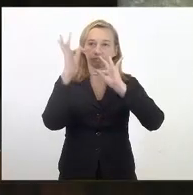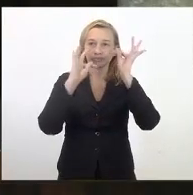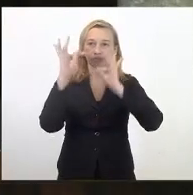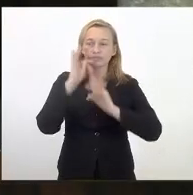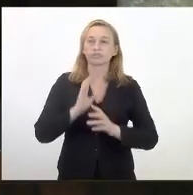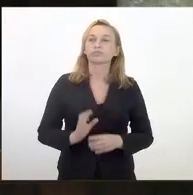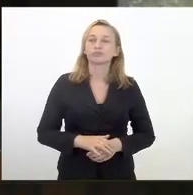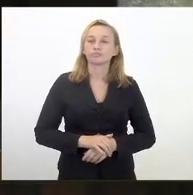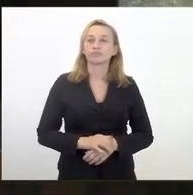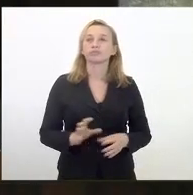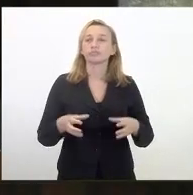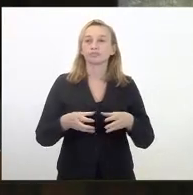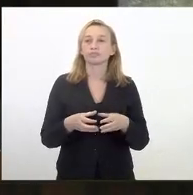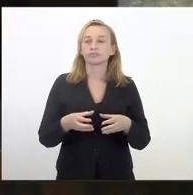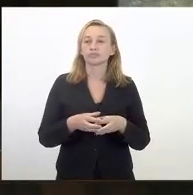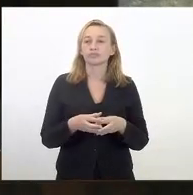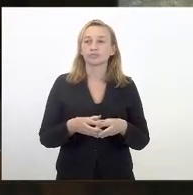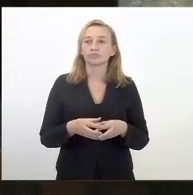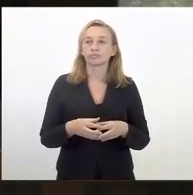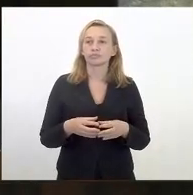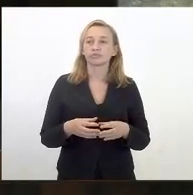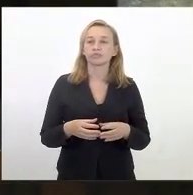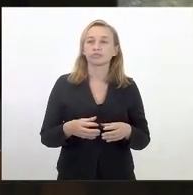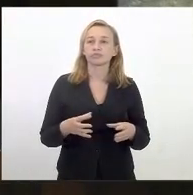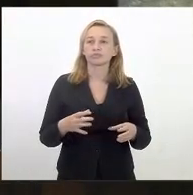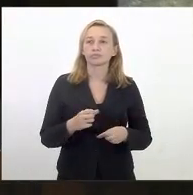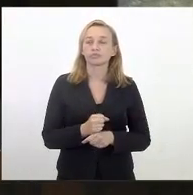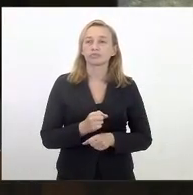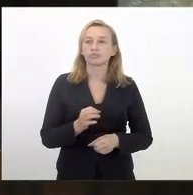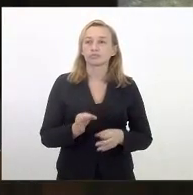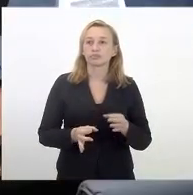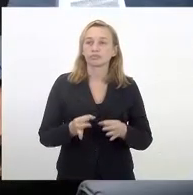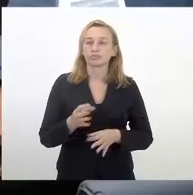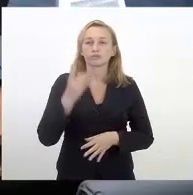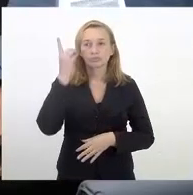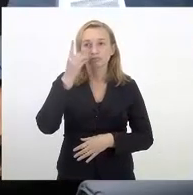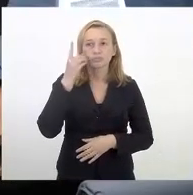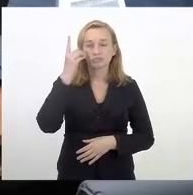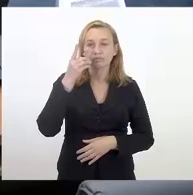pela comissão de tributação Nobre Deputado Luiz Paulo